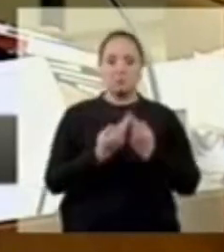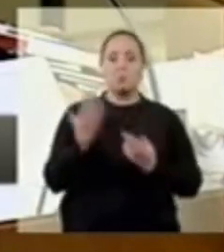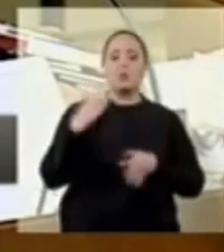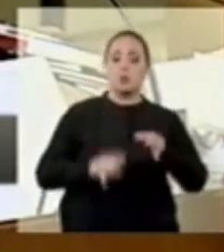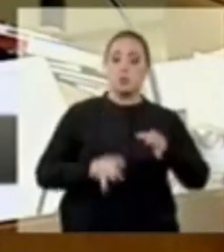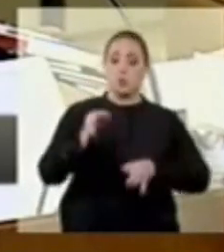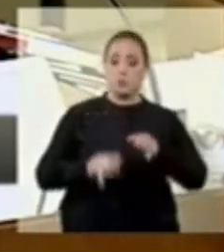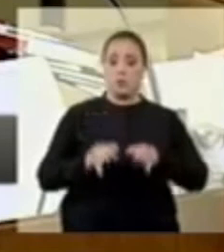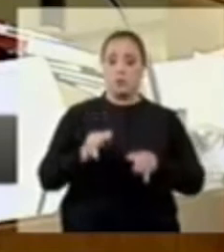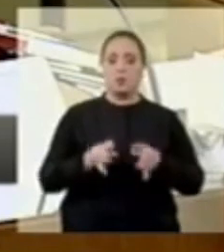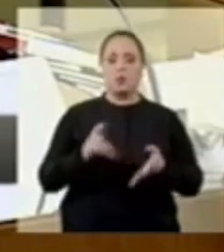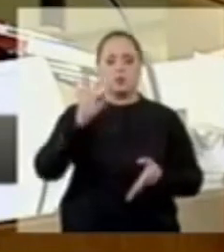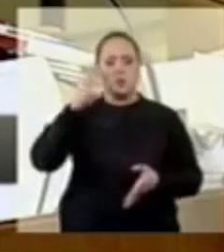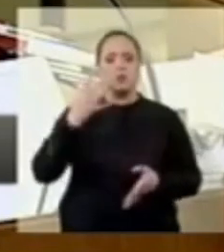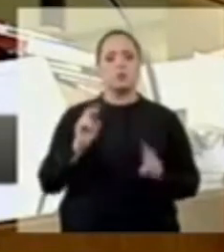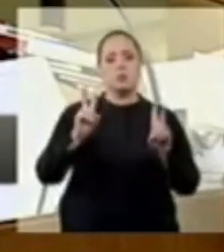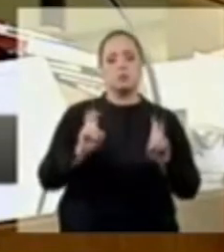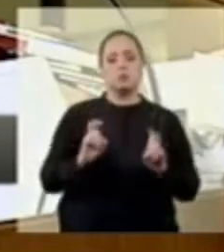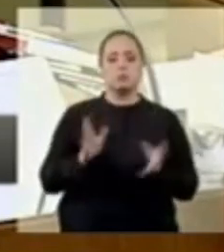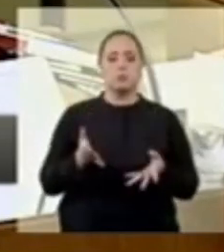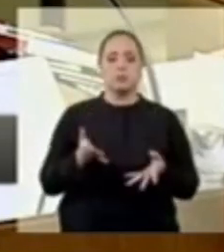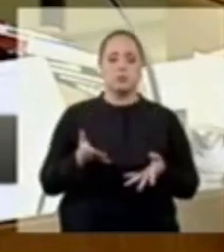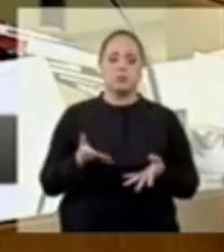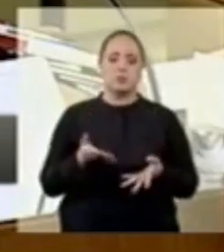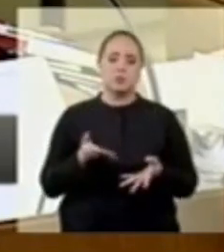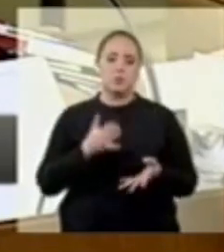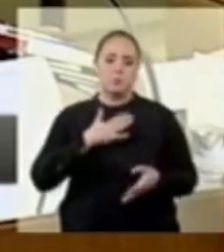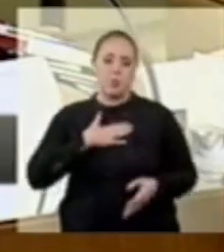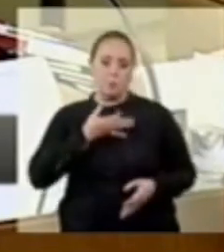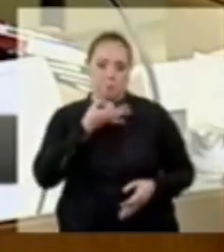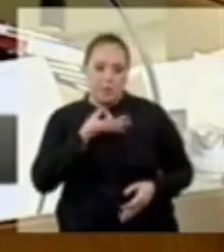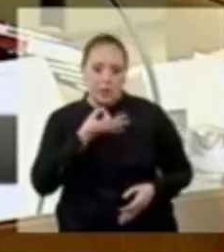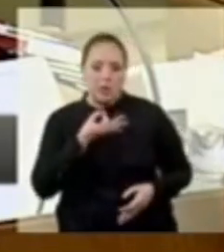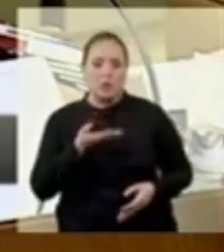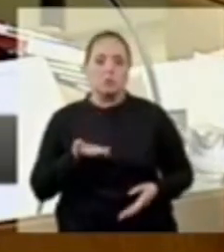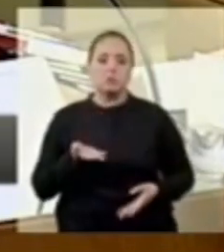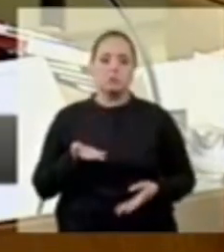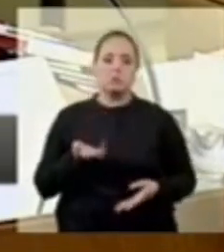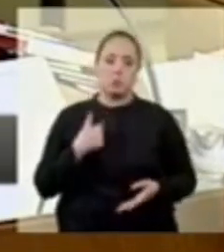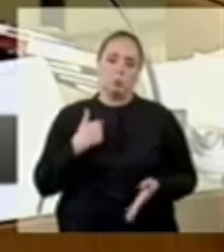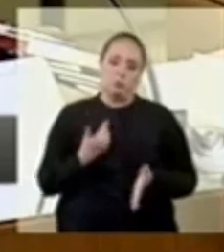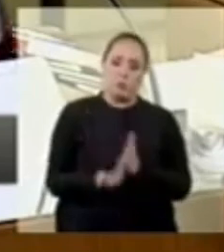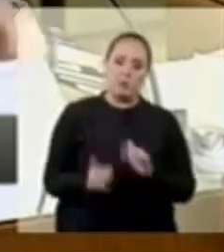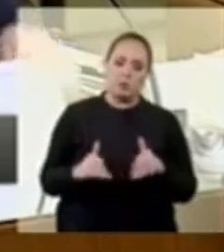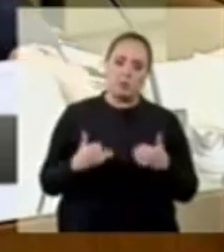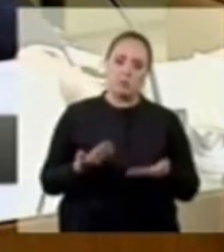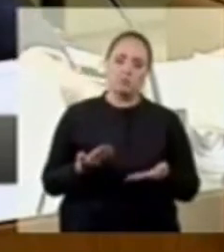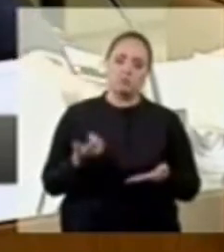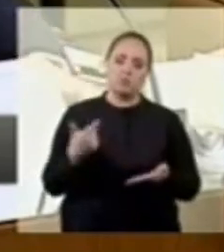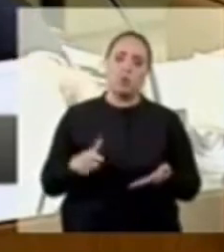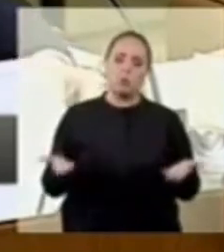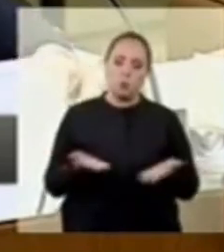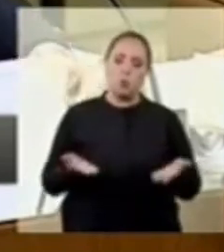ficou decidida a questão do conhecimento ou não minha posição que convencida e portanto estamos aqui é